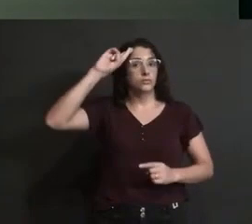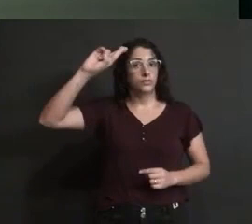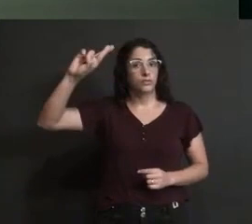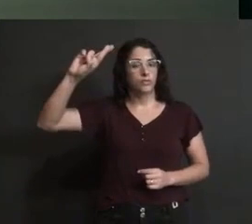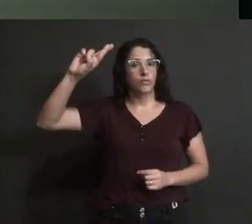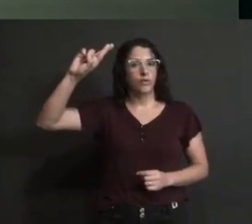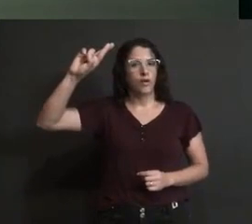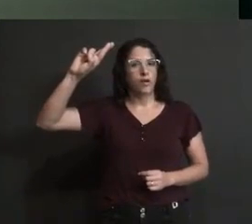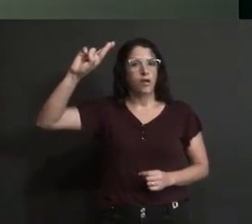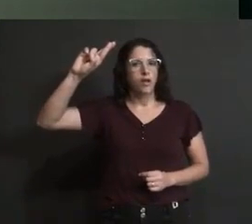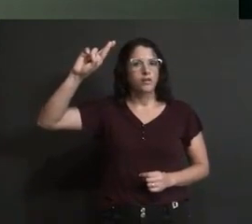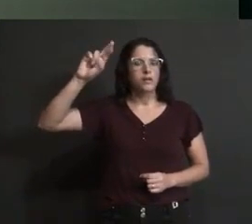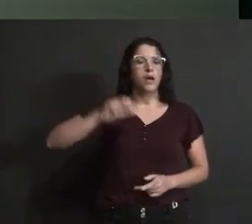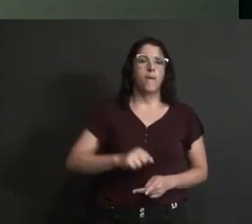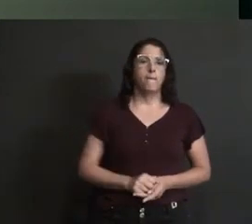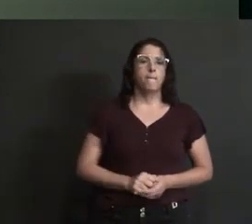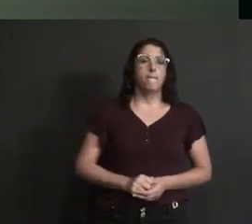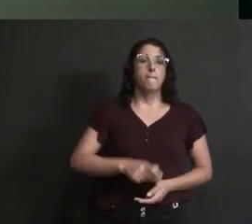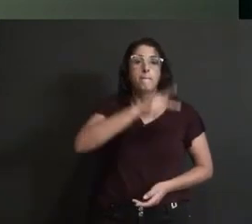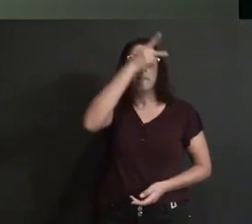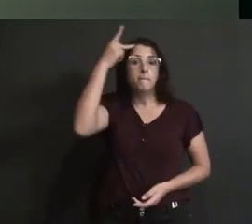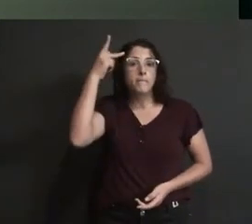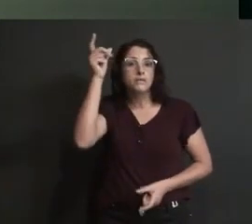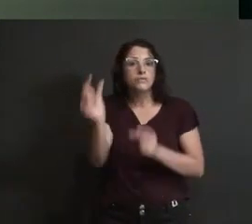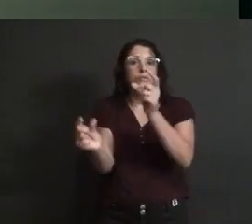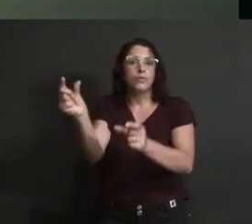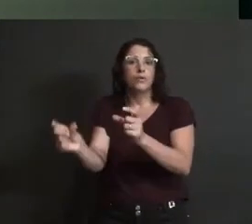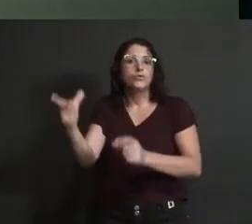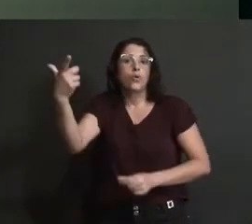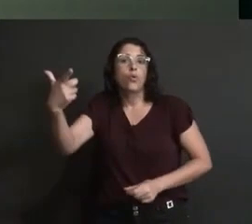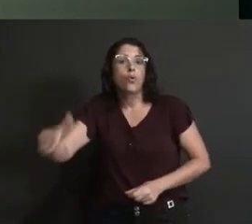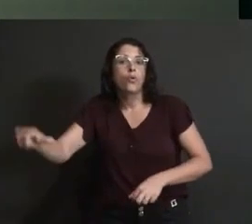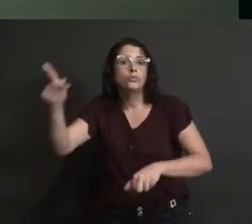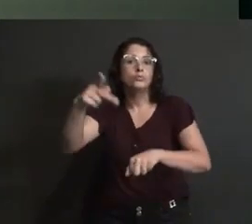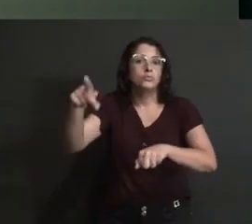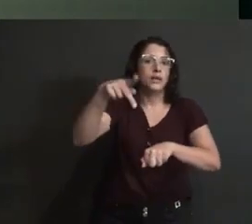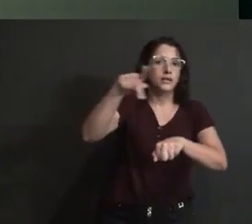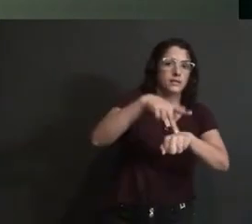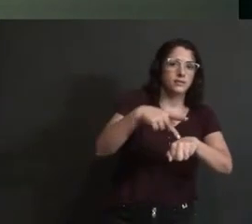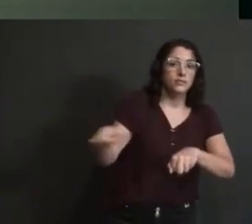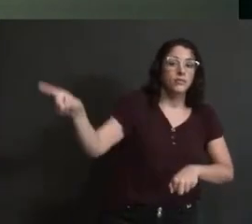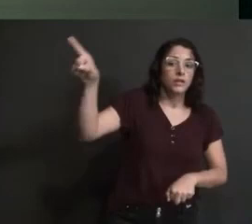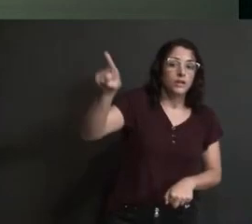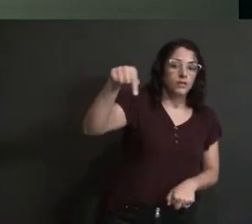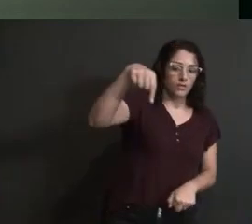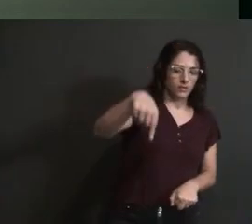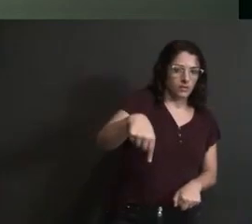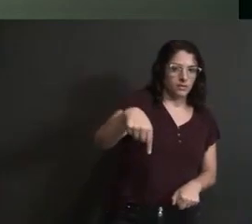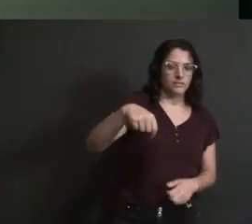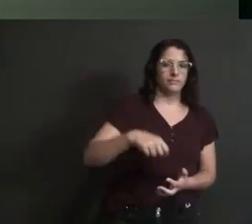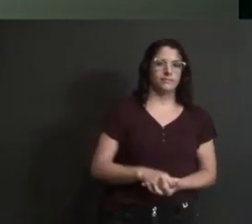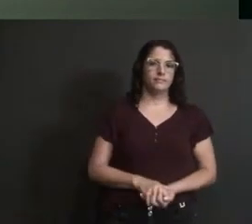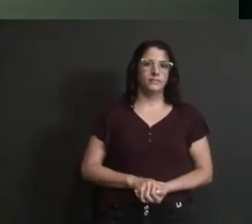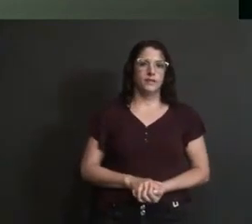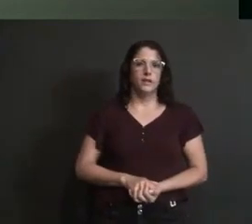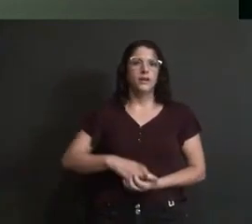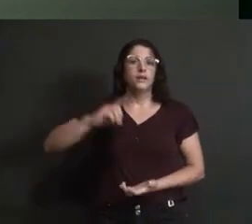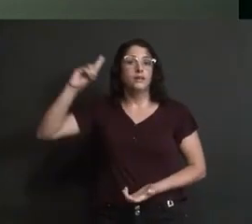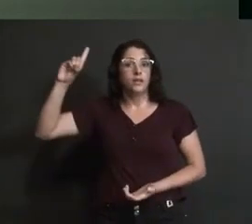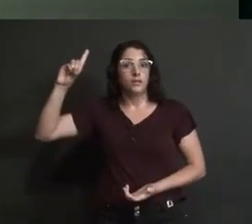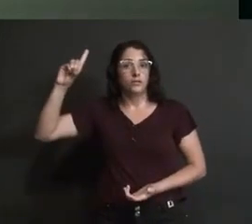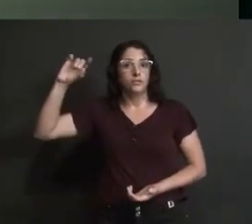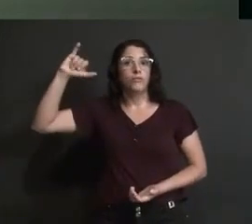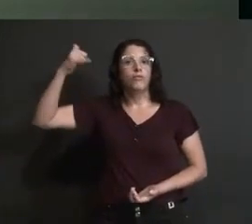casa. Quem se lembra disso? Pouca gente. Mas o Senhor disse: as